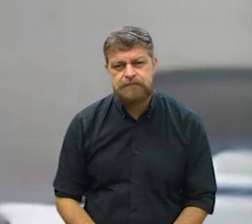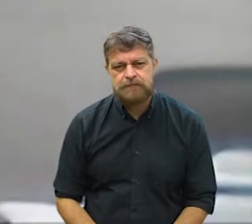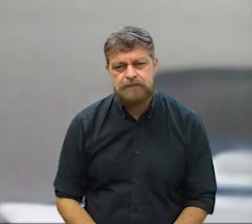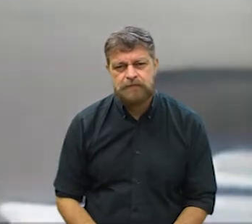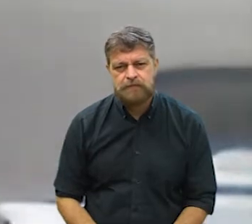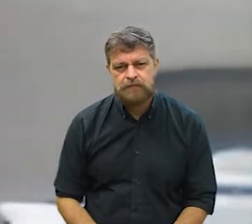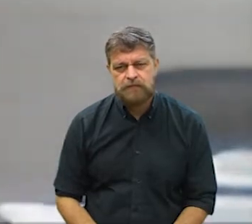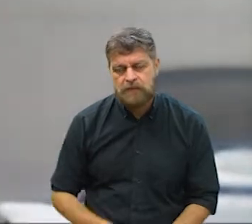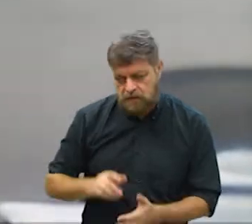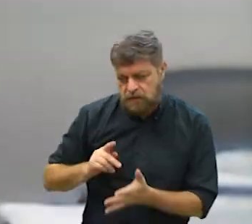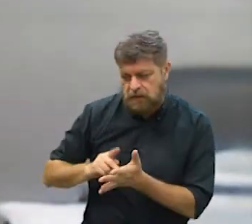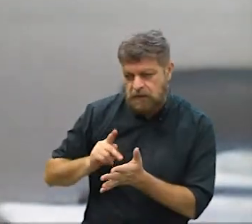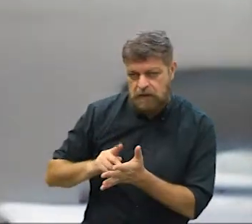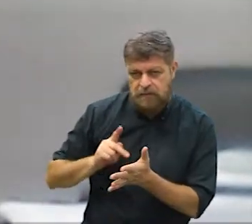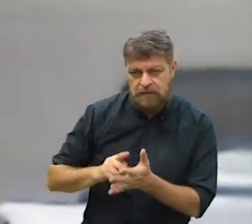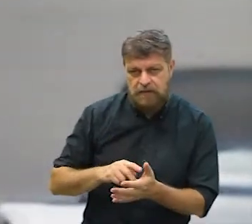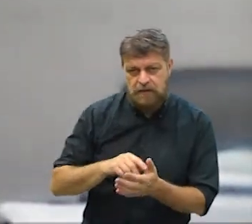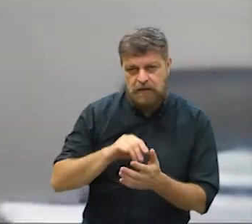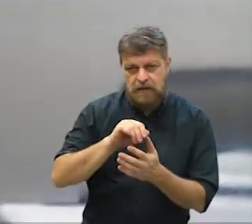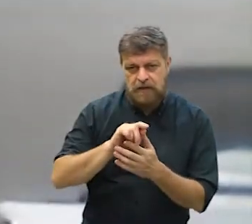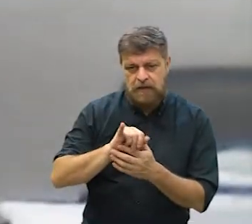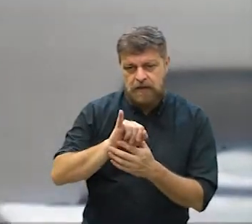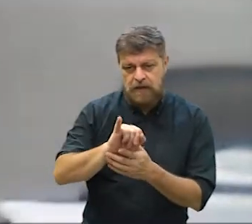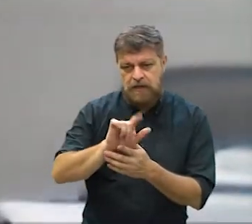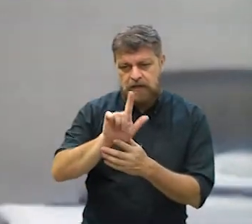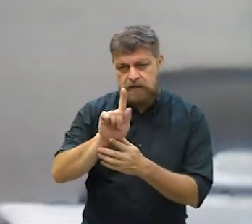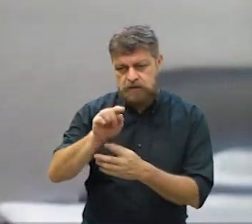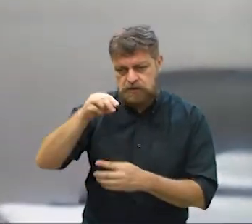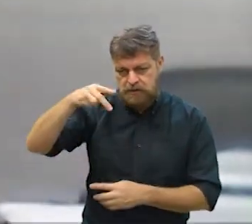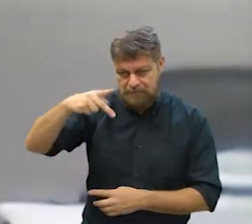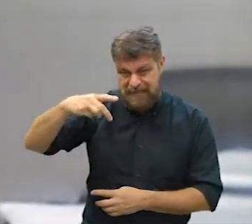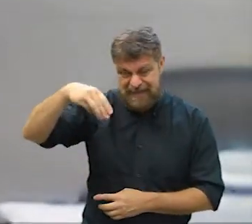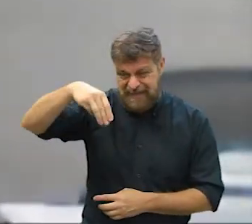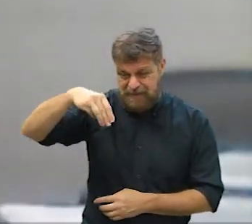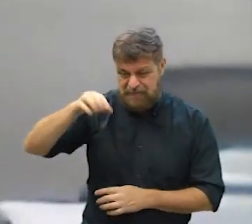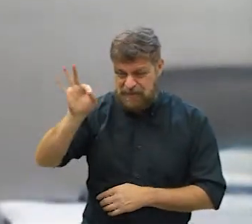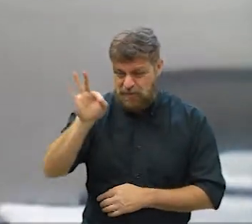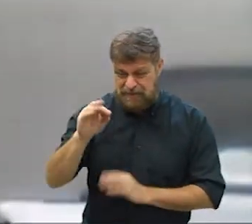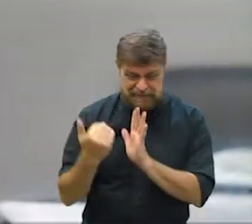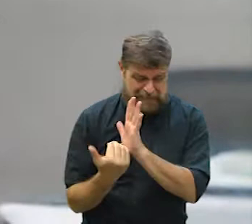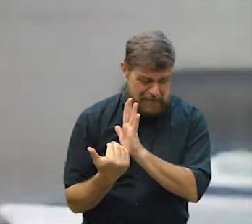Entendeu? Realmente, o GPM estava muito alto, né?